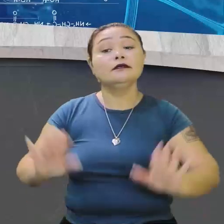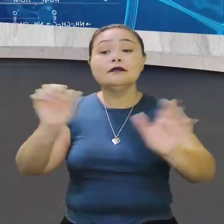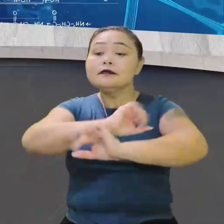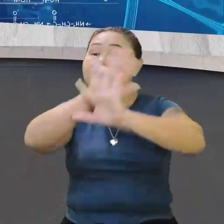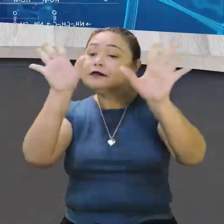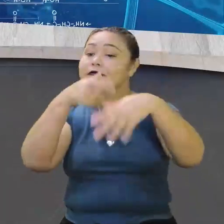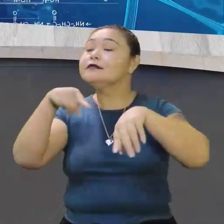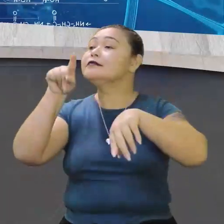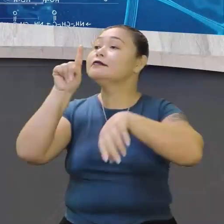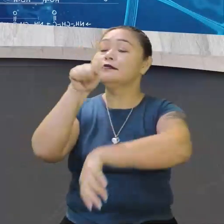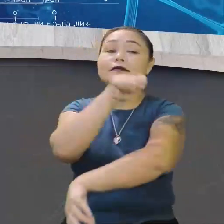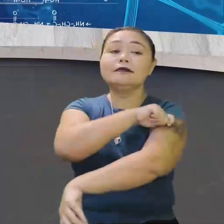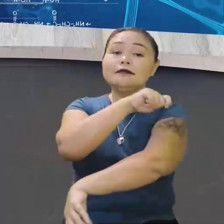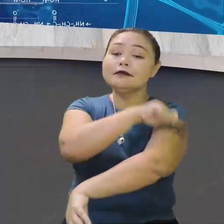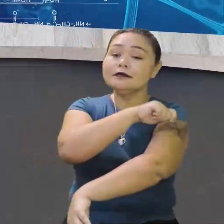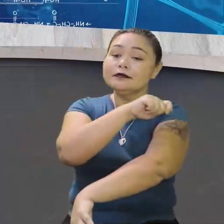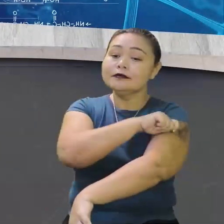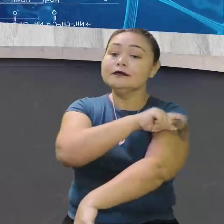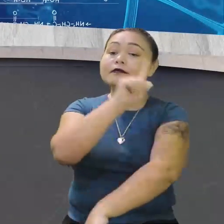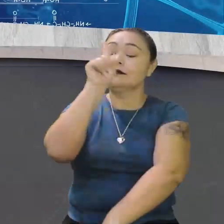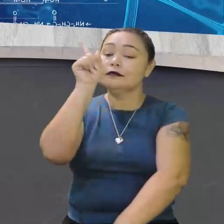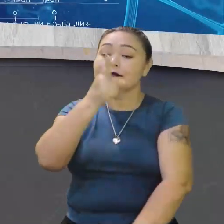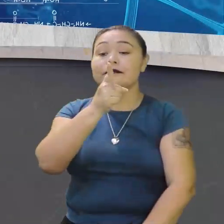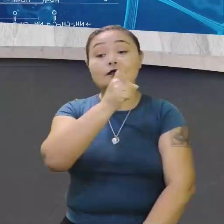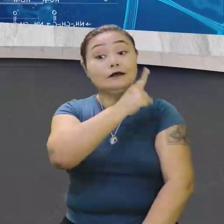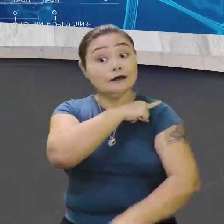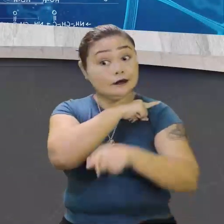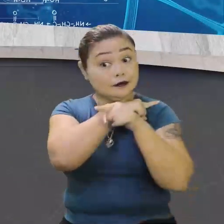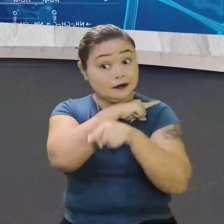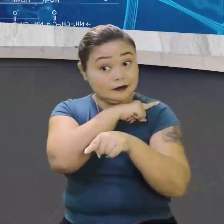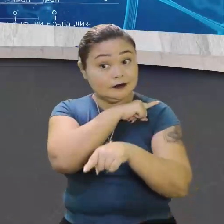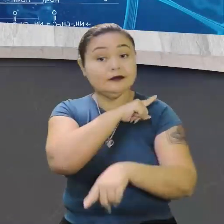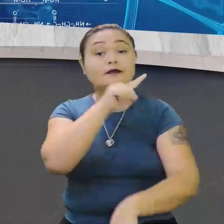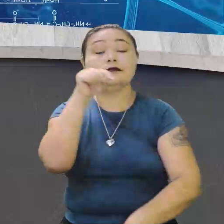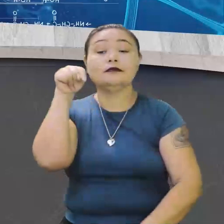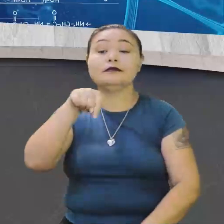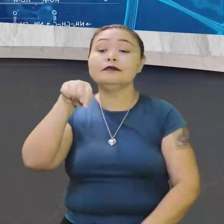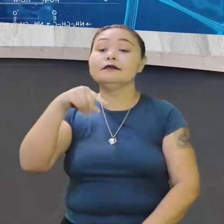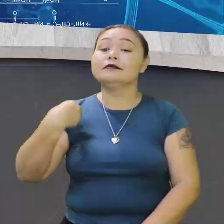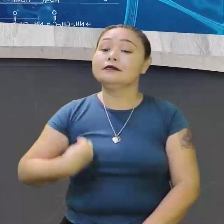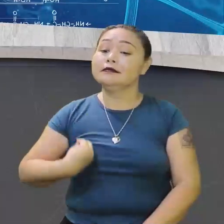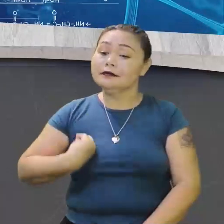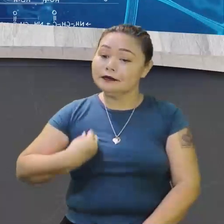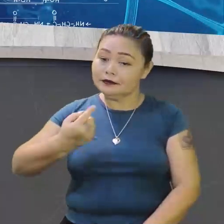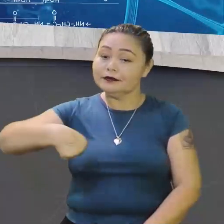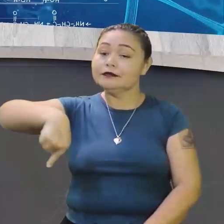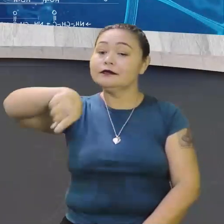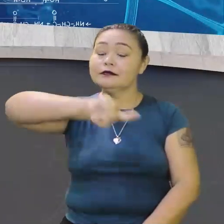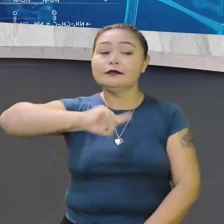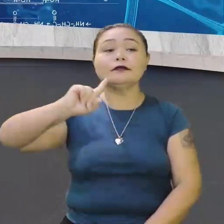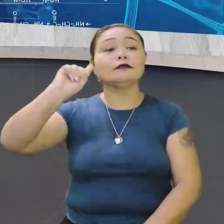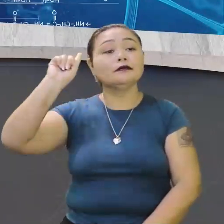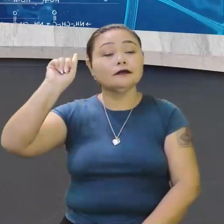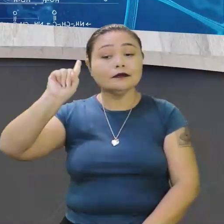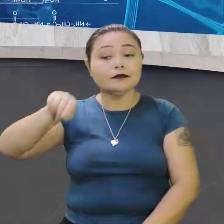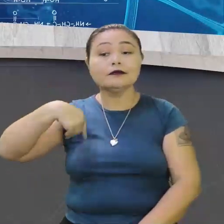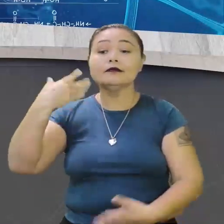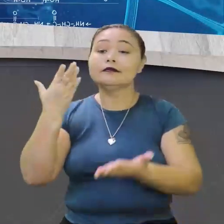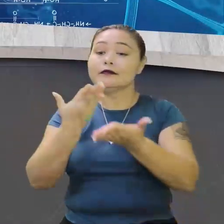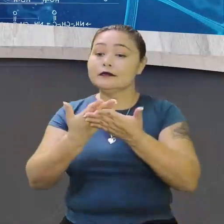Olá, meu caro aluno do primeiro ano do ensino médio. Hoje estamos aqui para levar mais uma aula de Química para